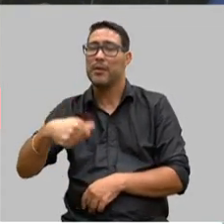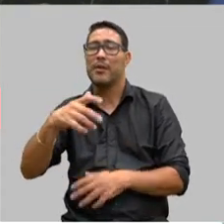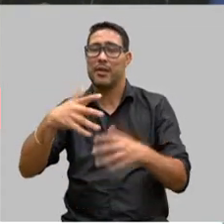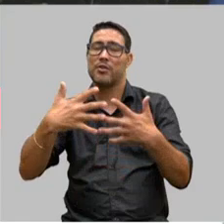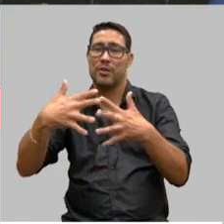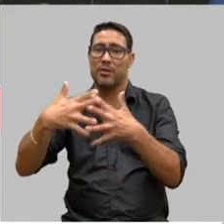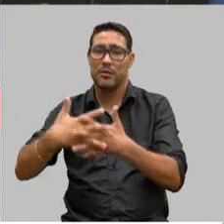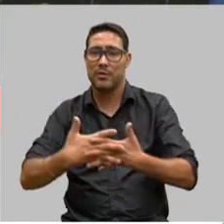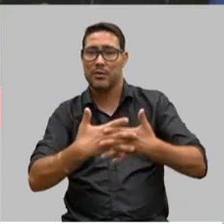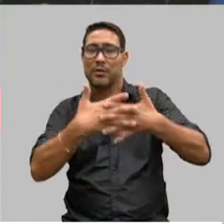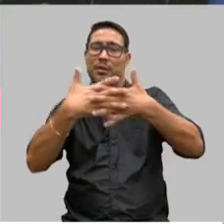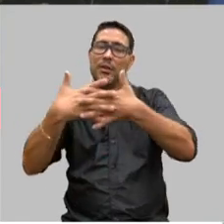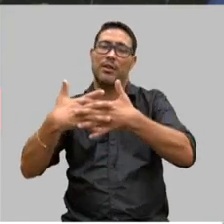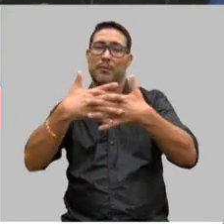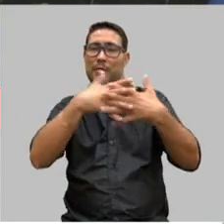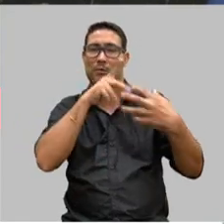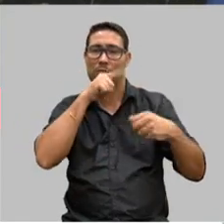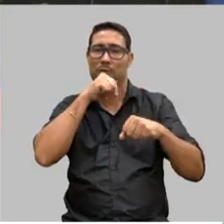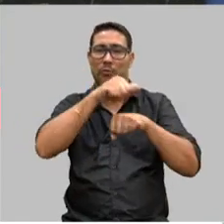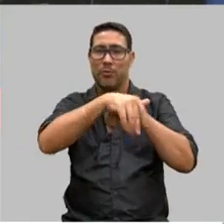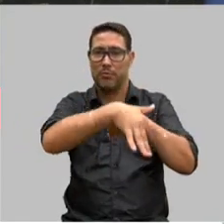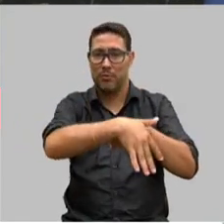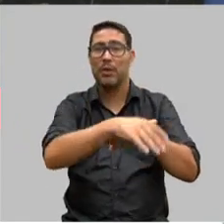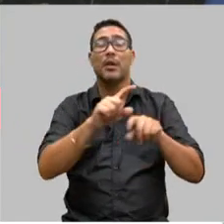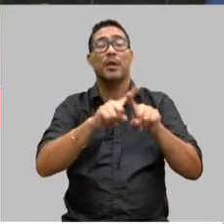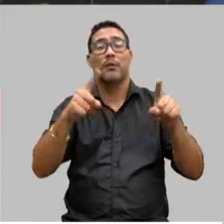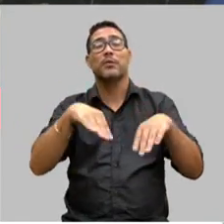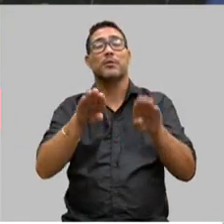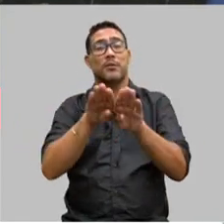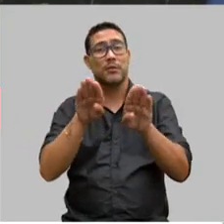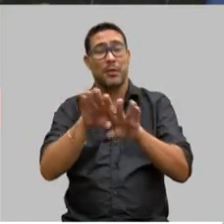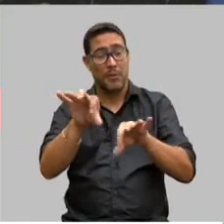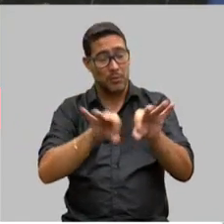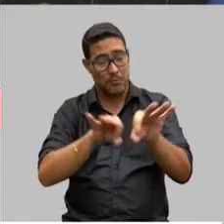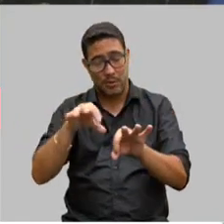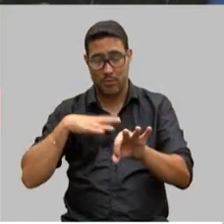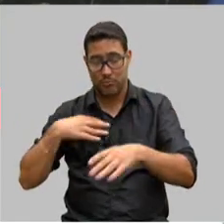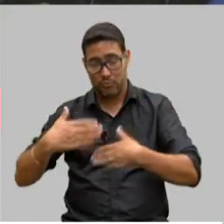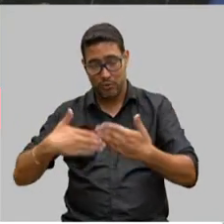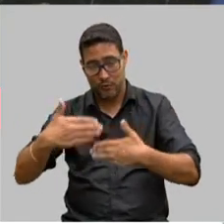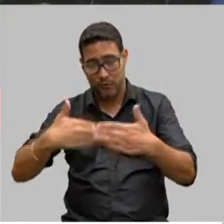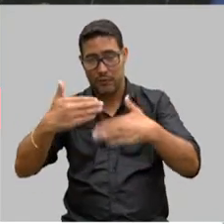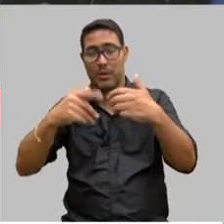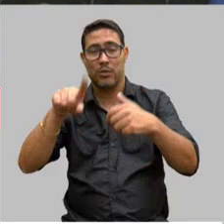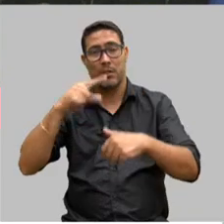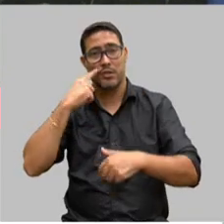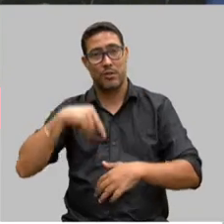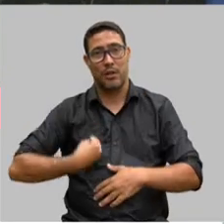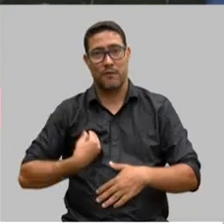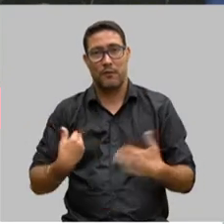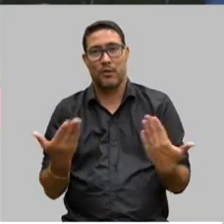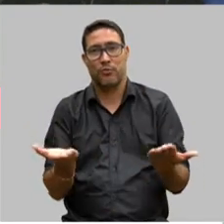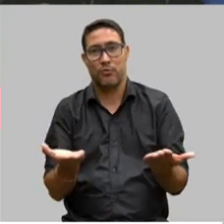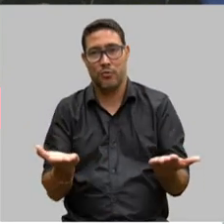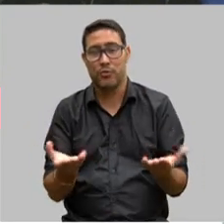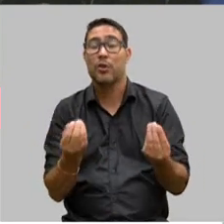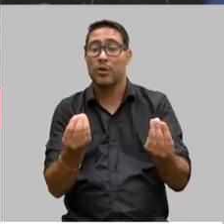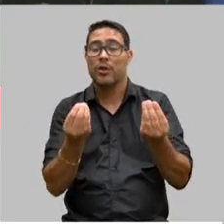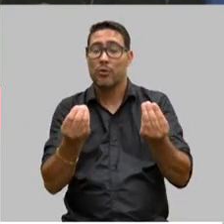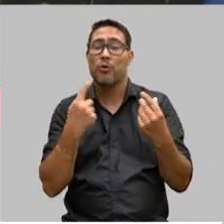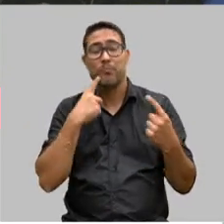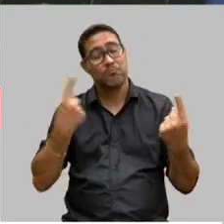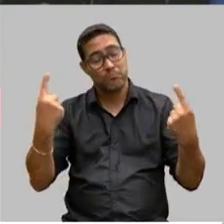das contradições de um padrão de desenvolvimento que traz tudo isso que nós estamos vivendo. Como enfrentar essas